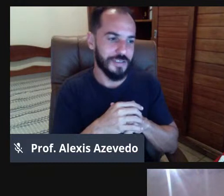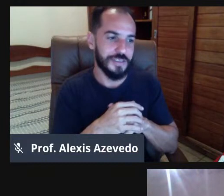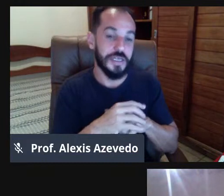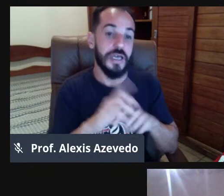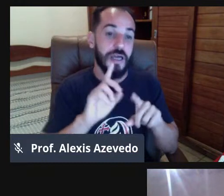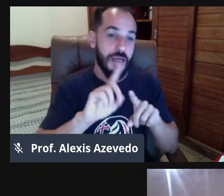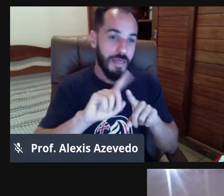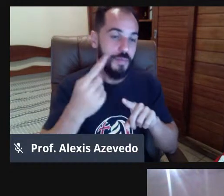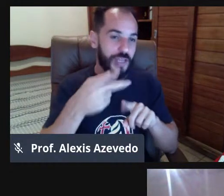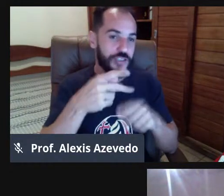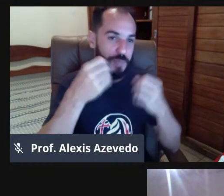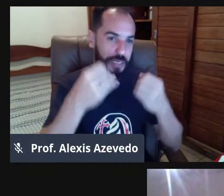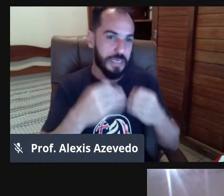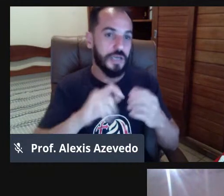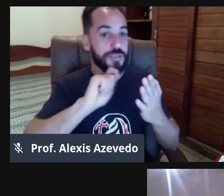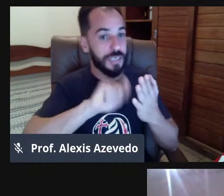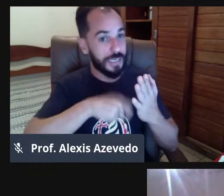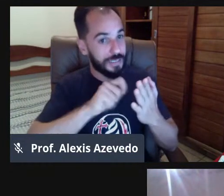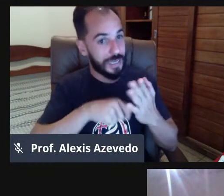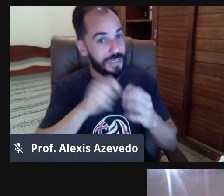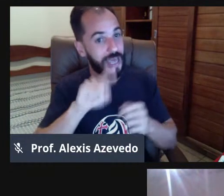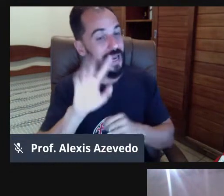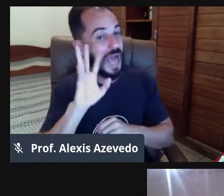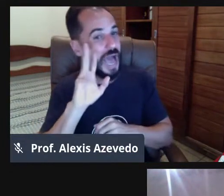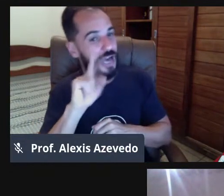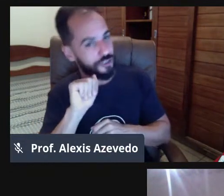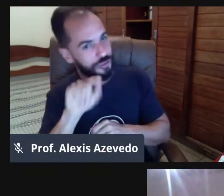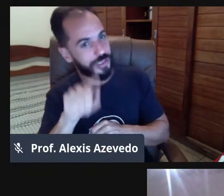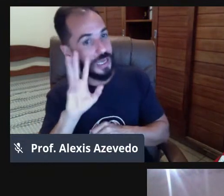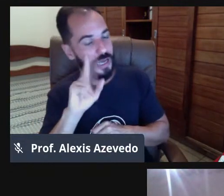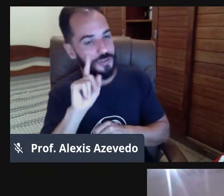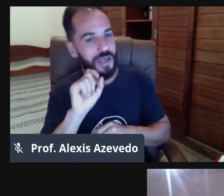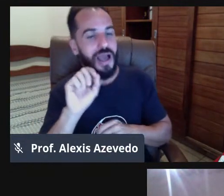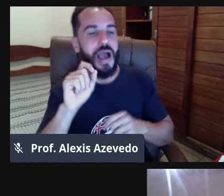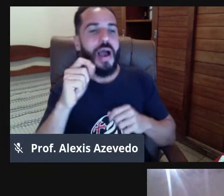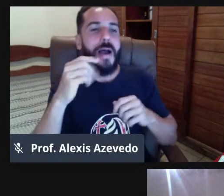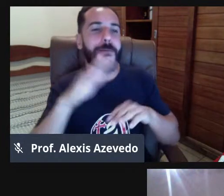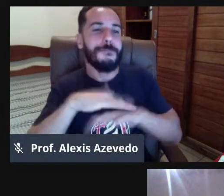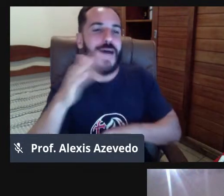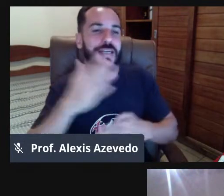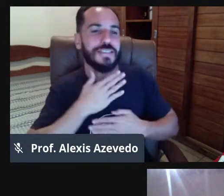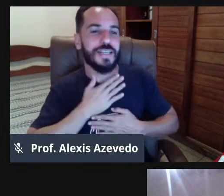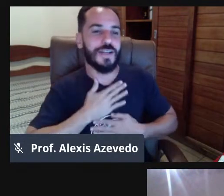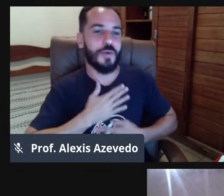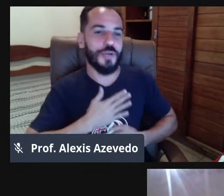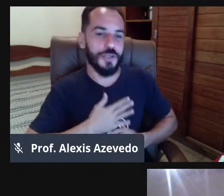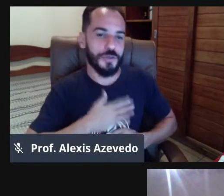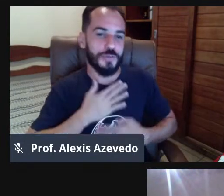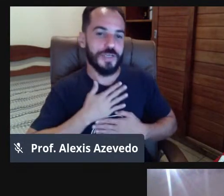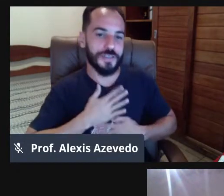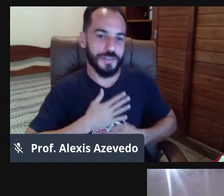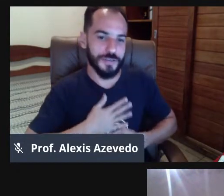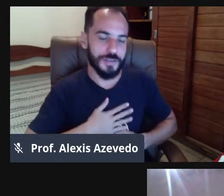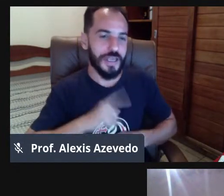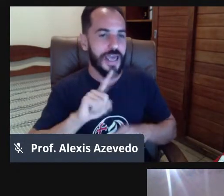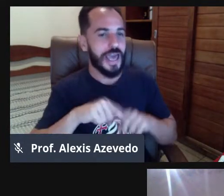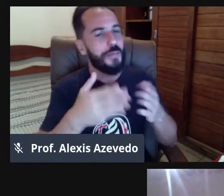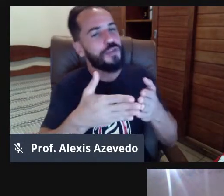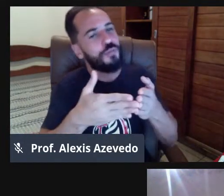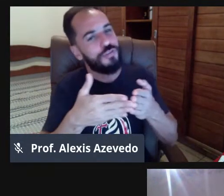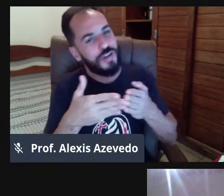eu acredito que esse semestre agora vai ser bem mais tranquilo. Então, por favor, vamos ser menos